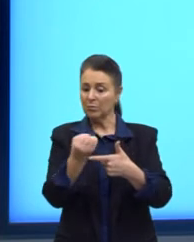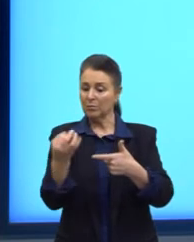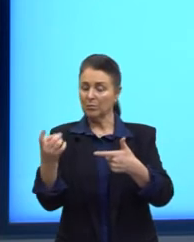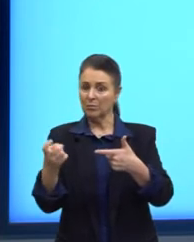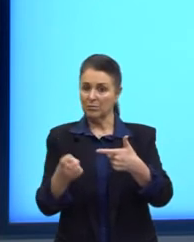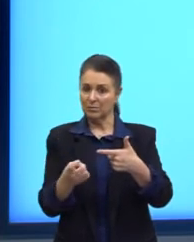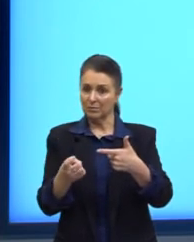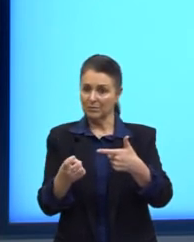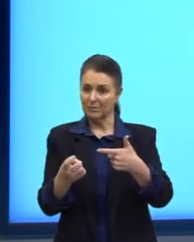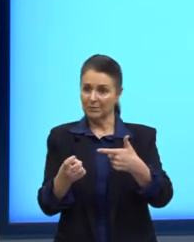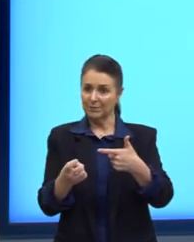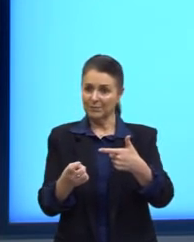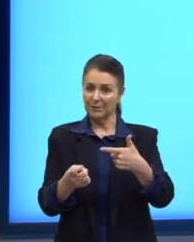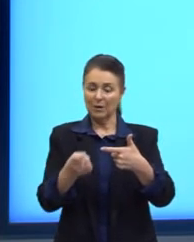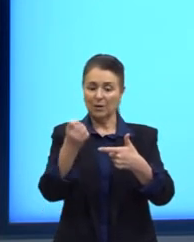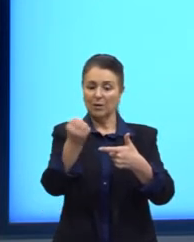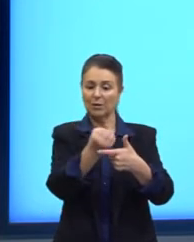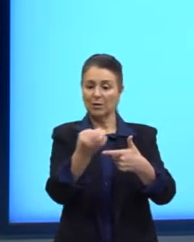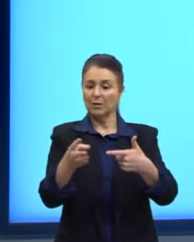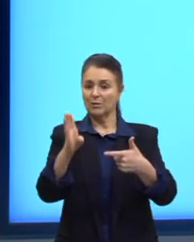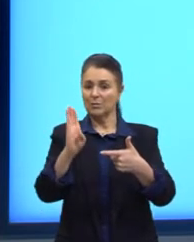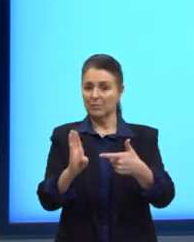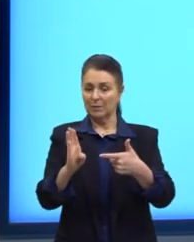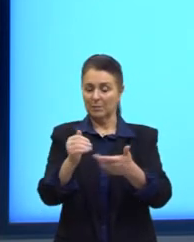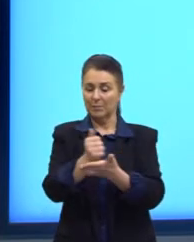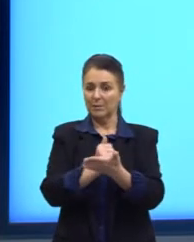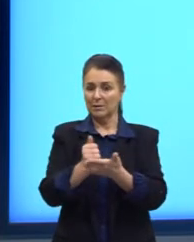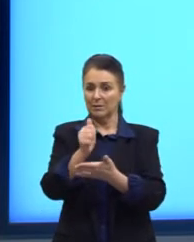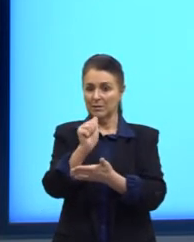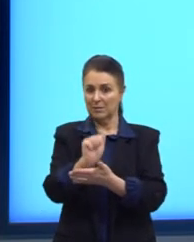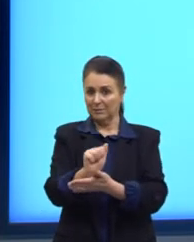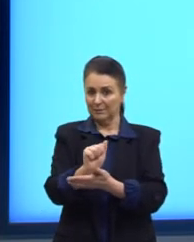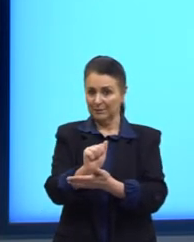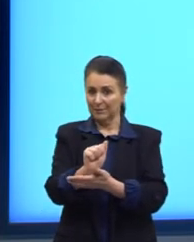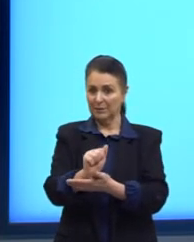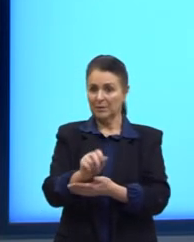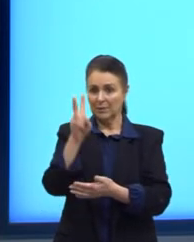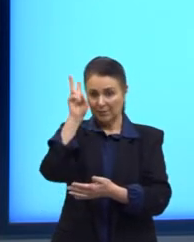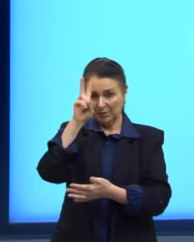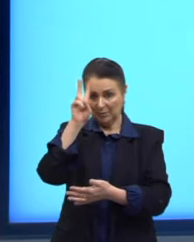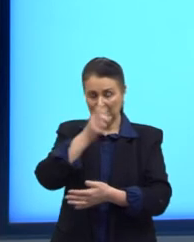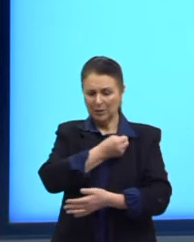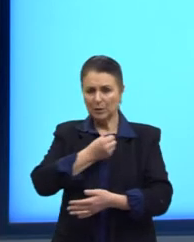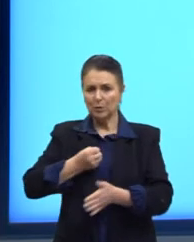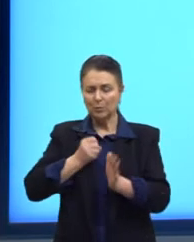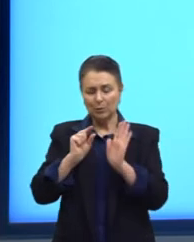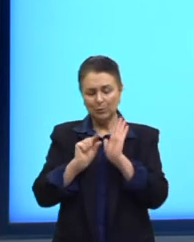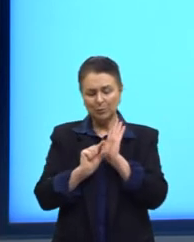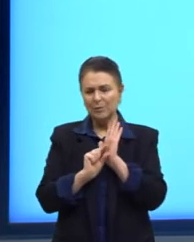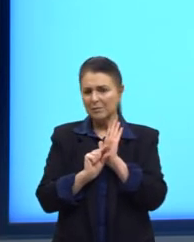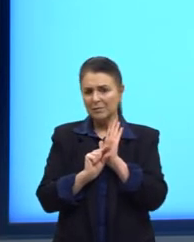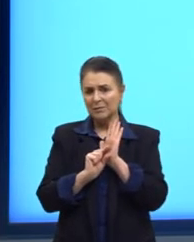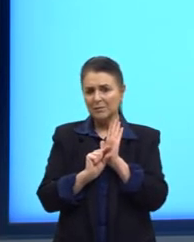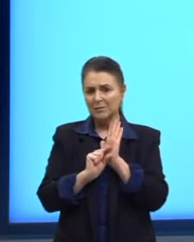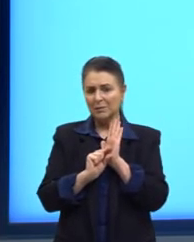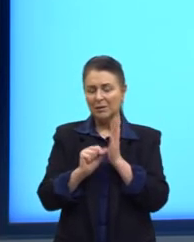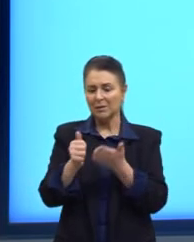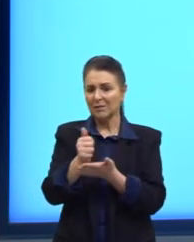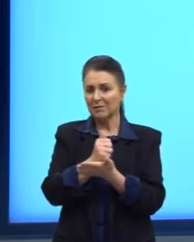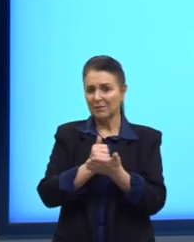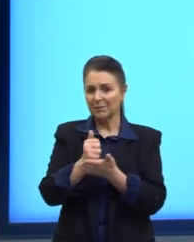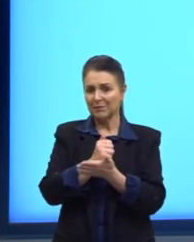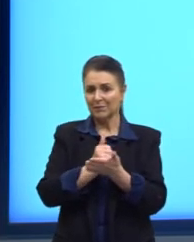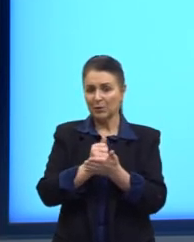o logaritmo de B na base A Relembrando que aquele número pequenininho né seria a base